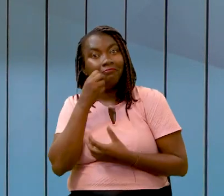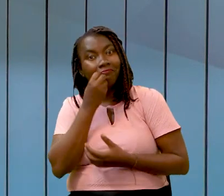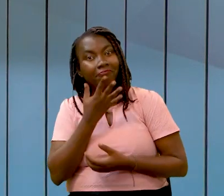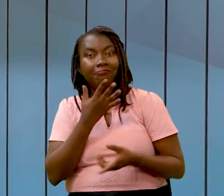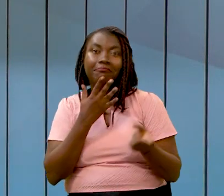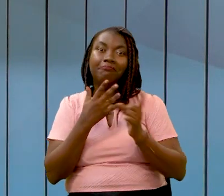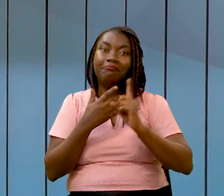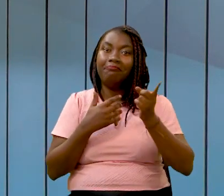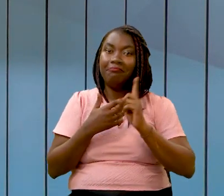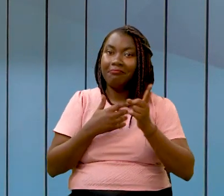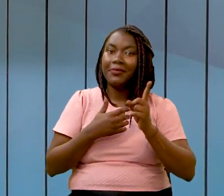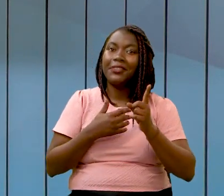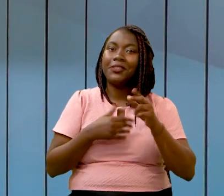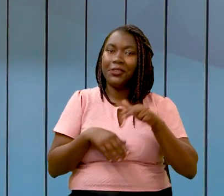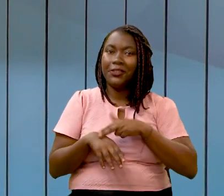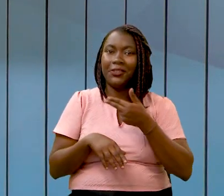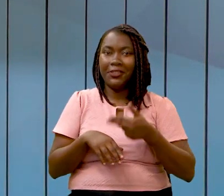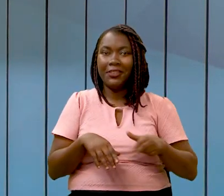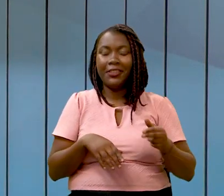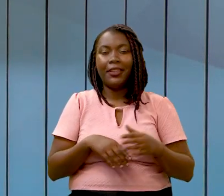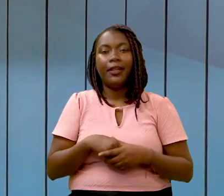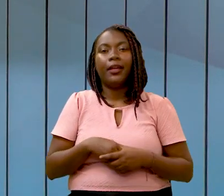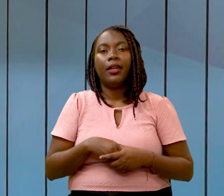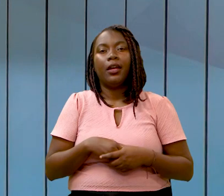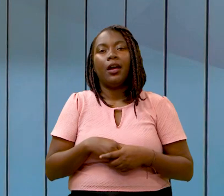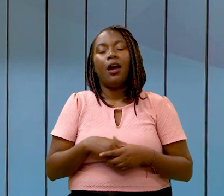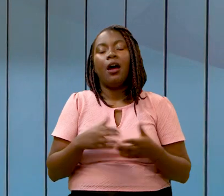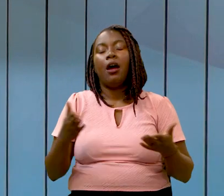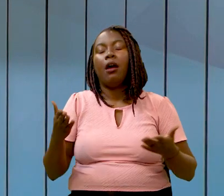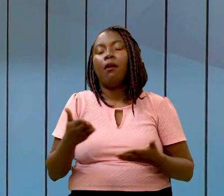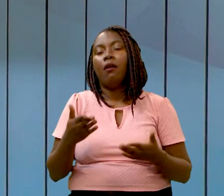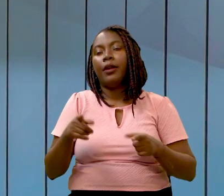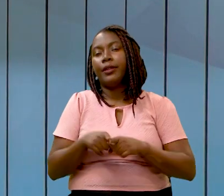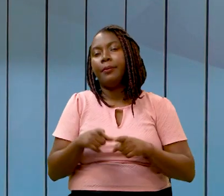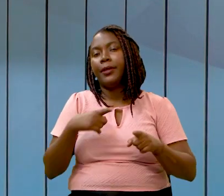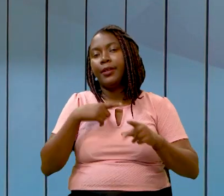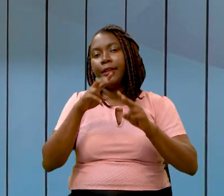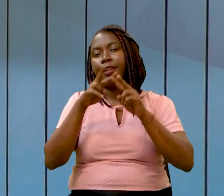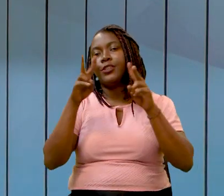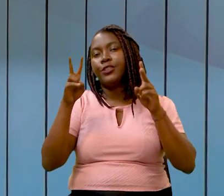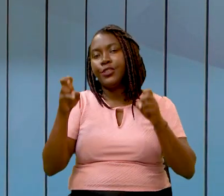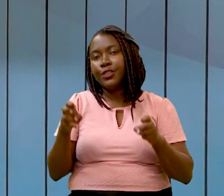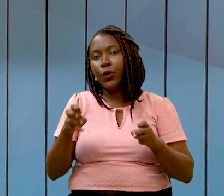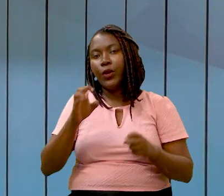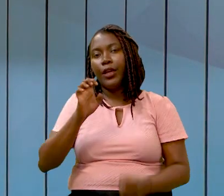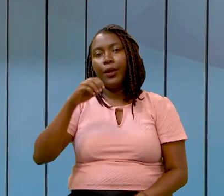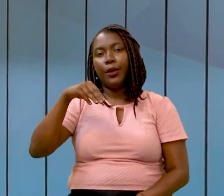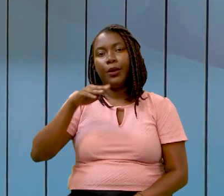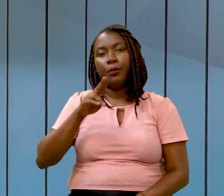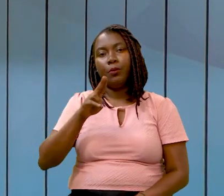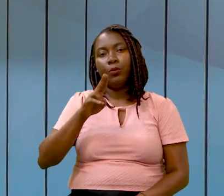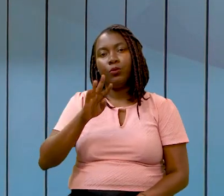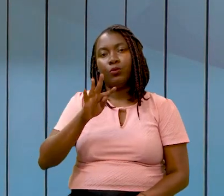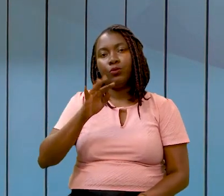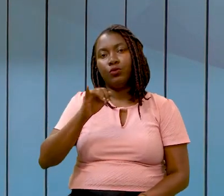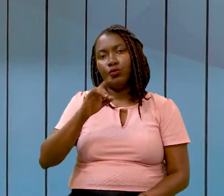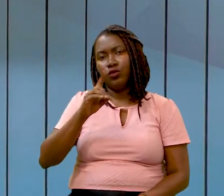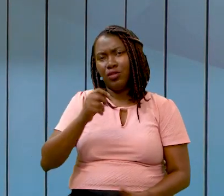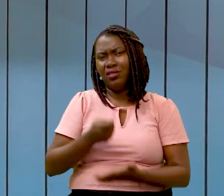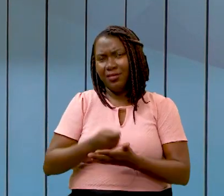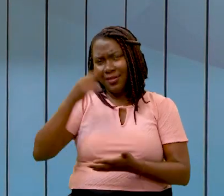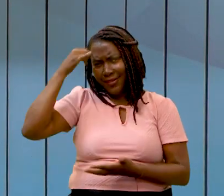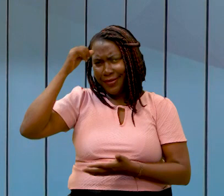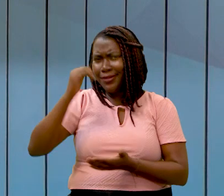né, pro chocolate. Doutora, agora também tem a questão dos embutidos, né? Eles devem ser evitados